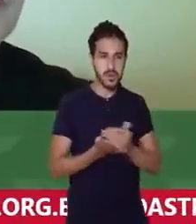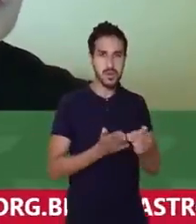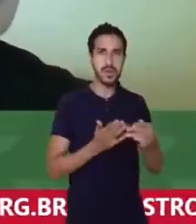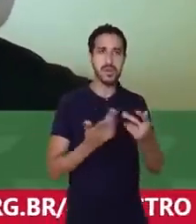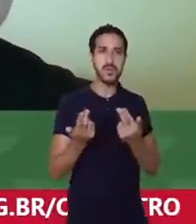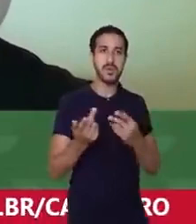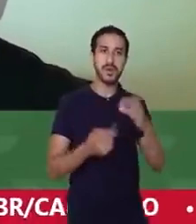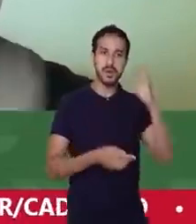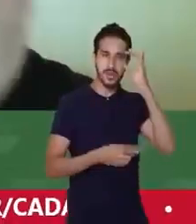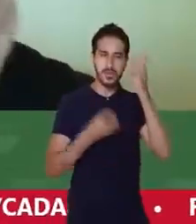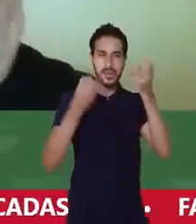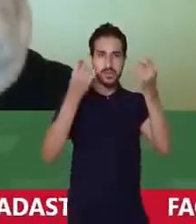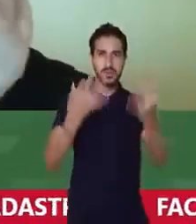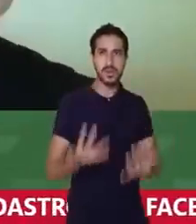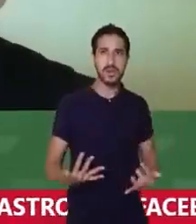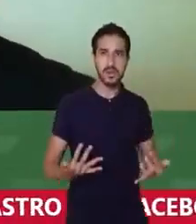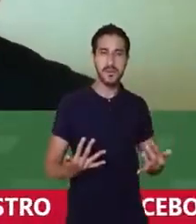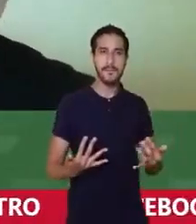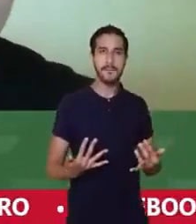própria presidenta disse, no